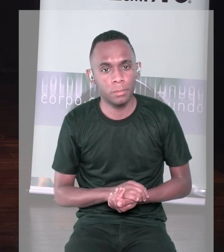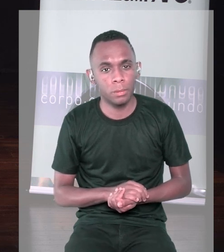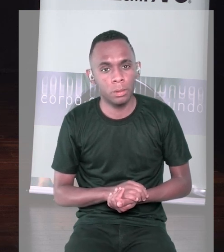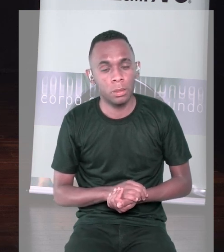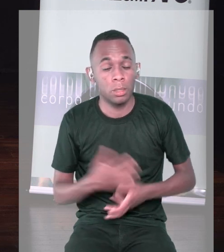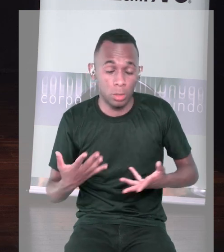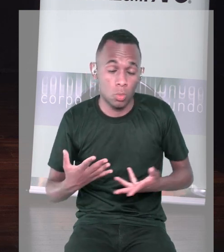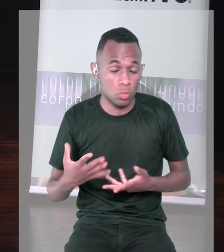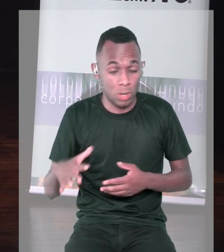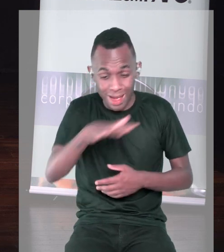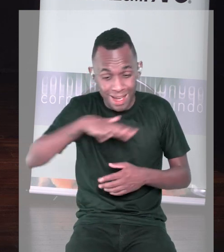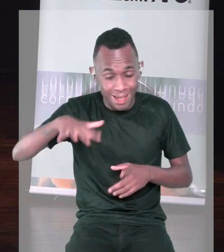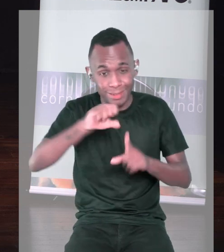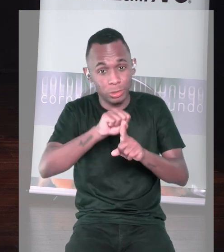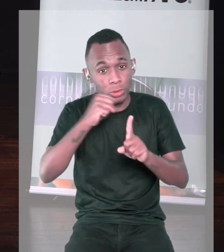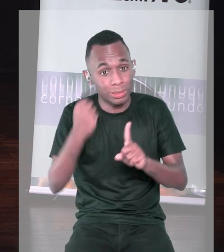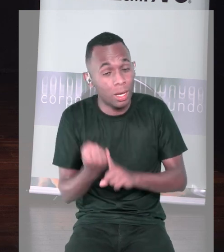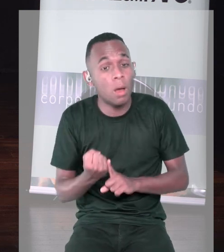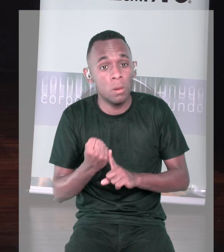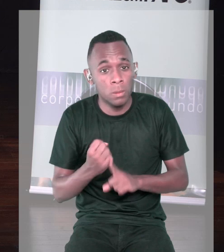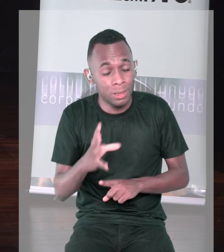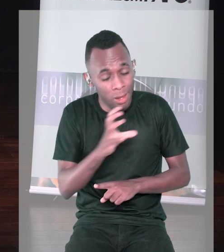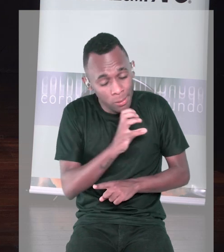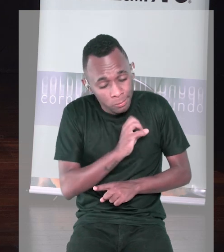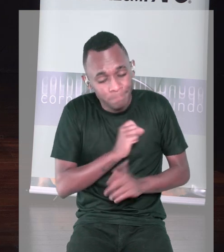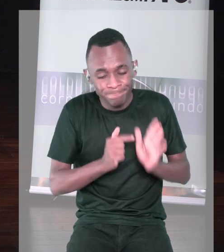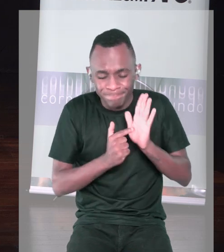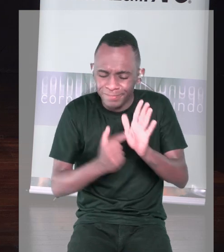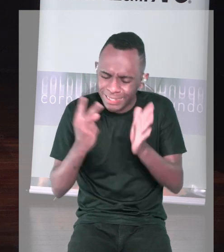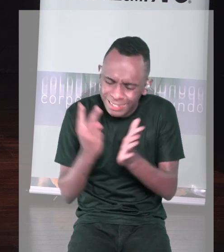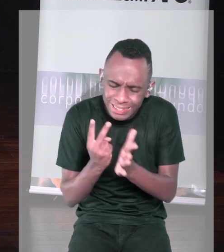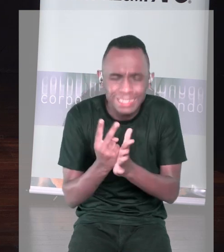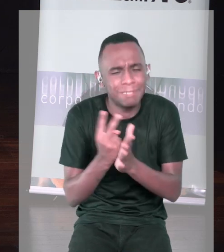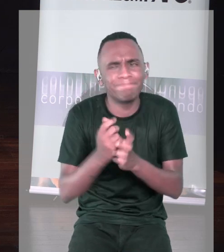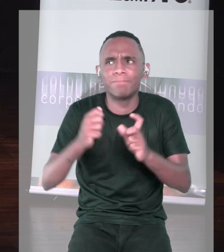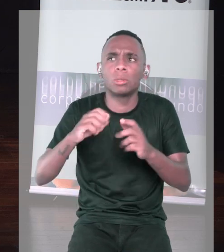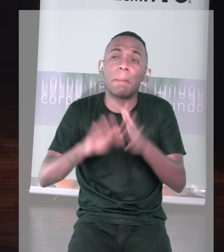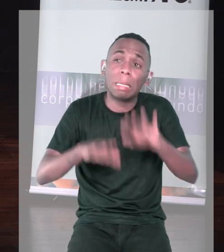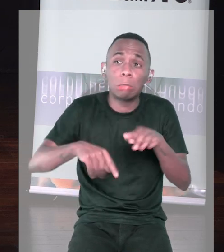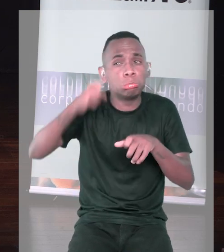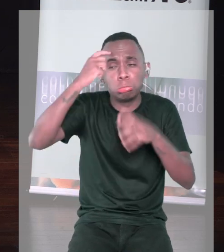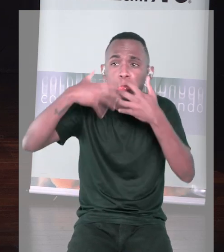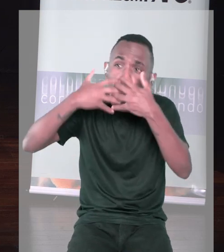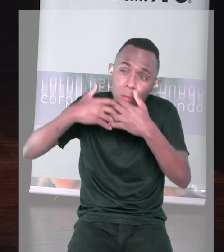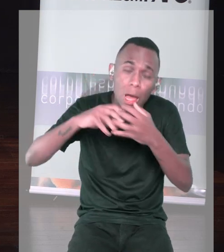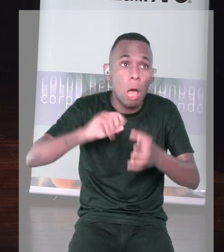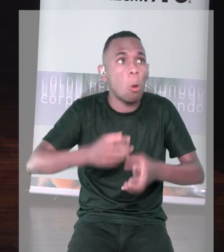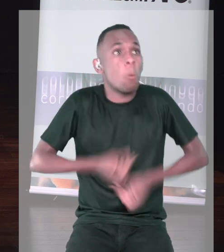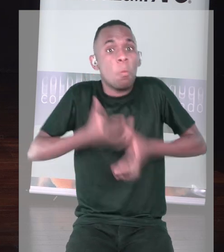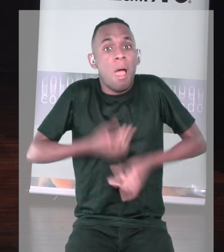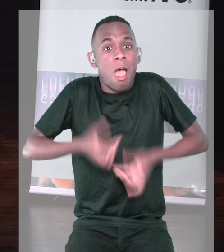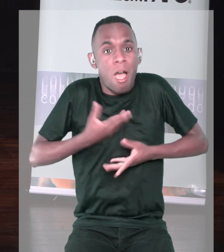Para o mundo social, esse amor parecerá sempre irracional,